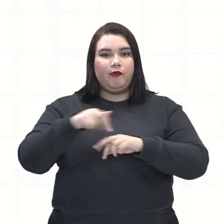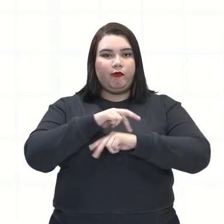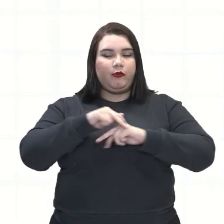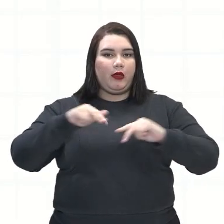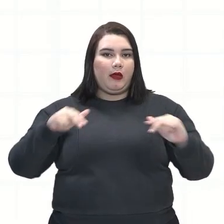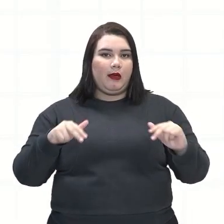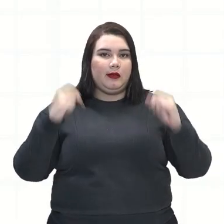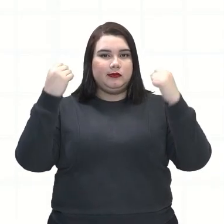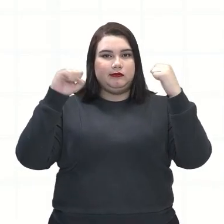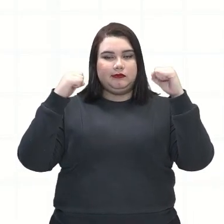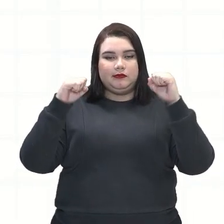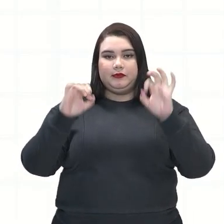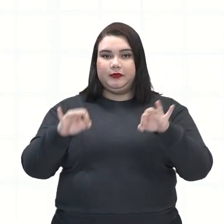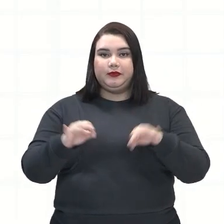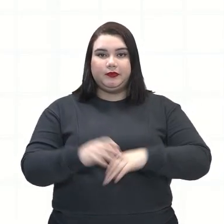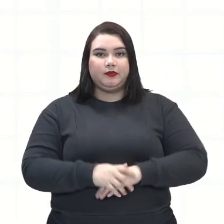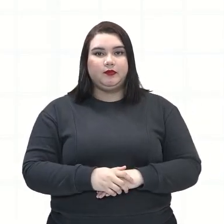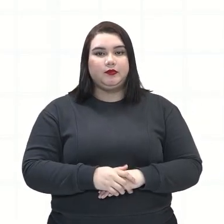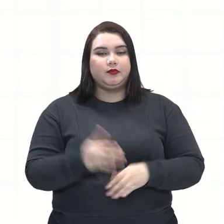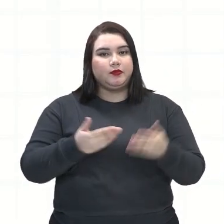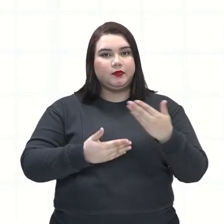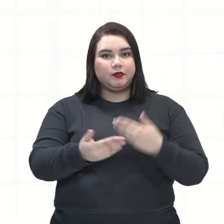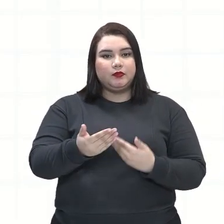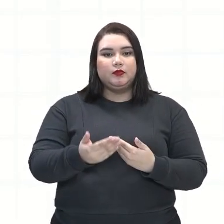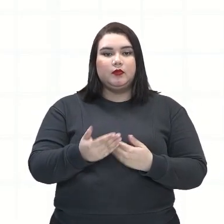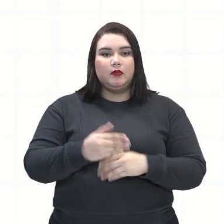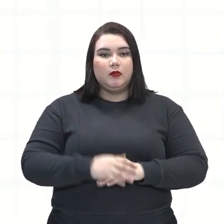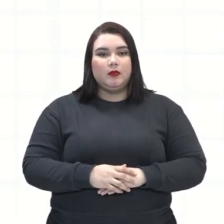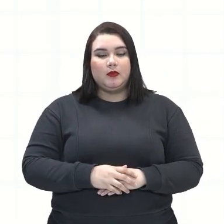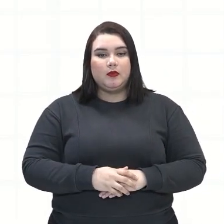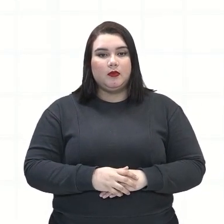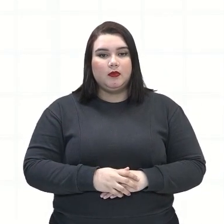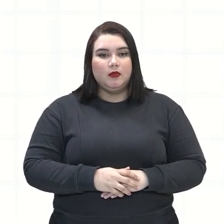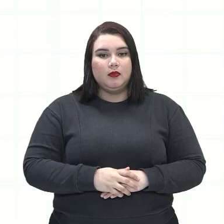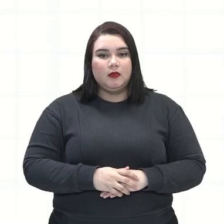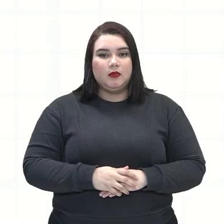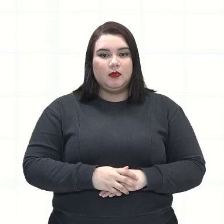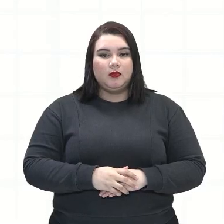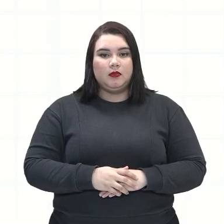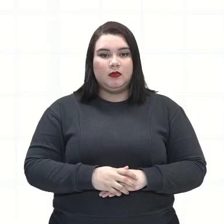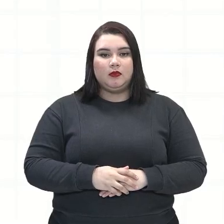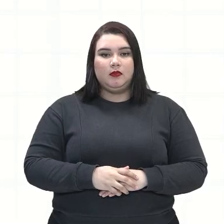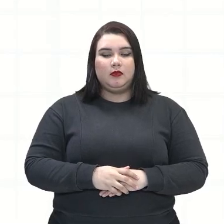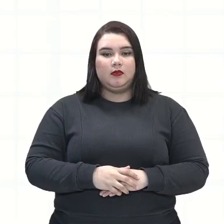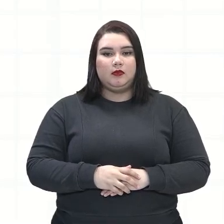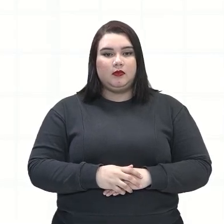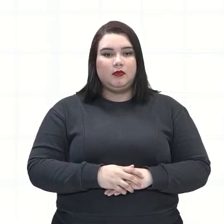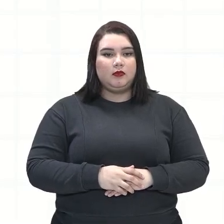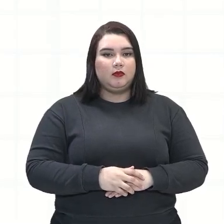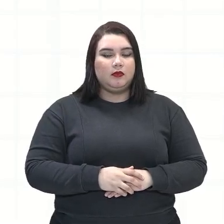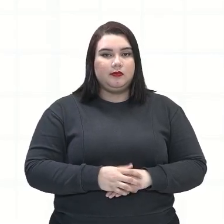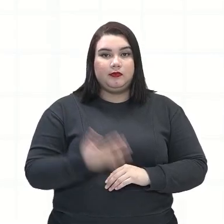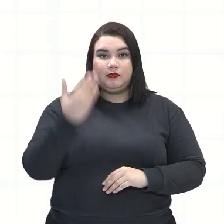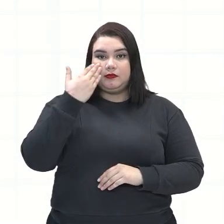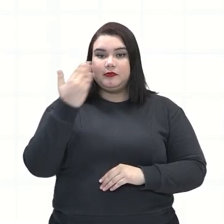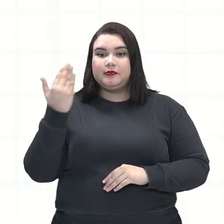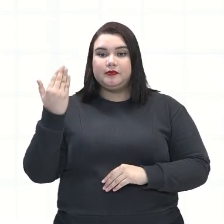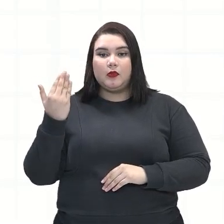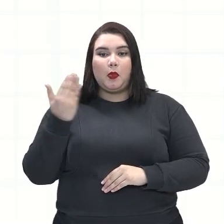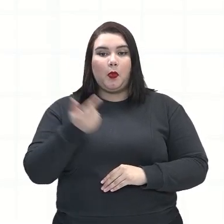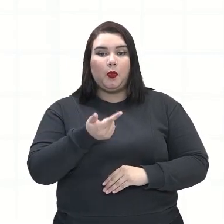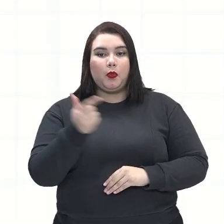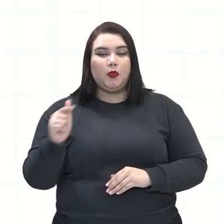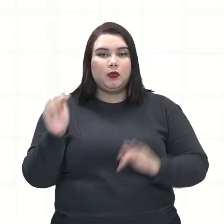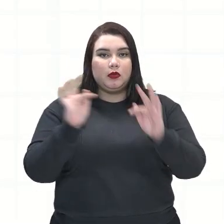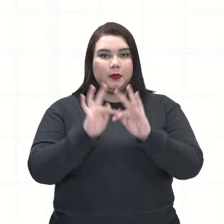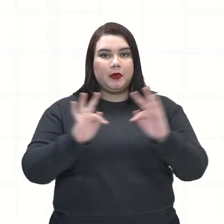atividades. Continuando, vamos ver mais um pouquinho, né? Dos nossos uncountable nouns e os recursos que